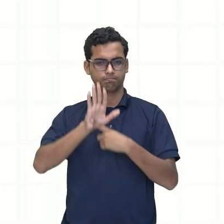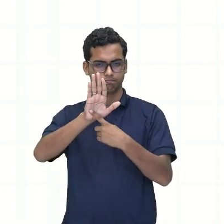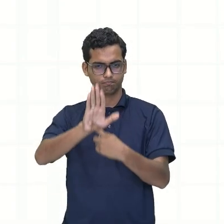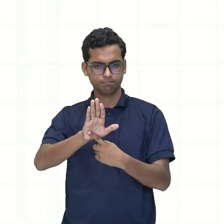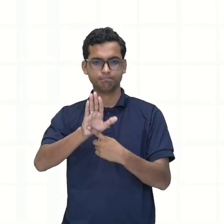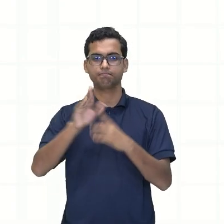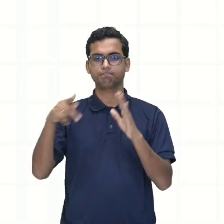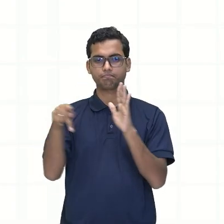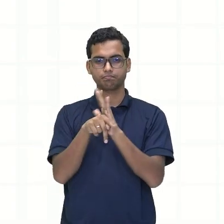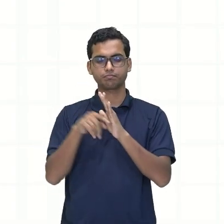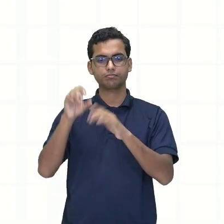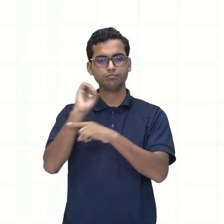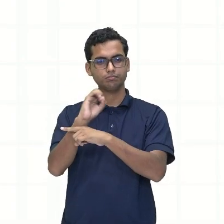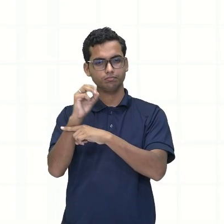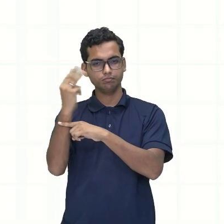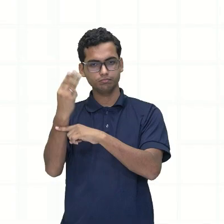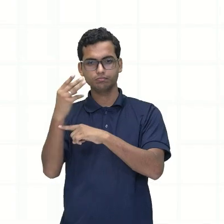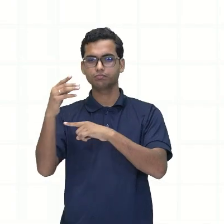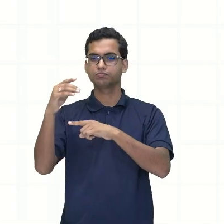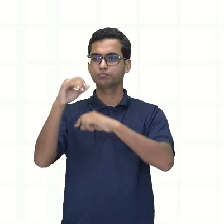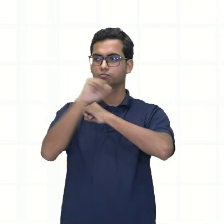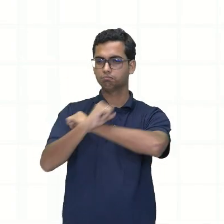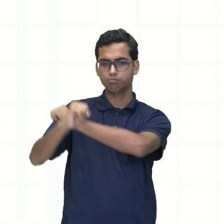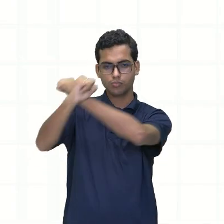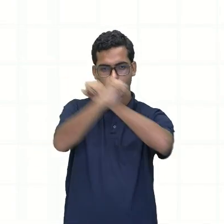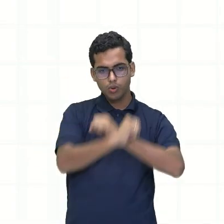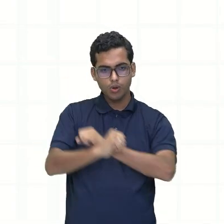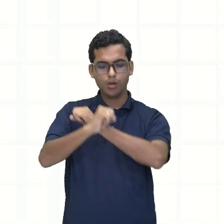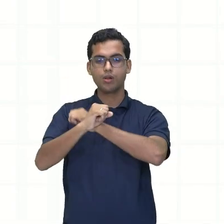de ozônio impede que